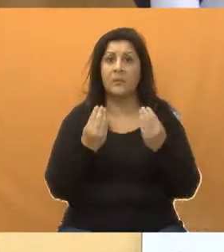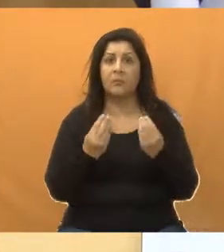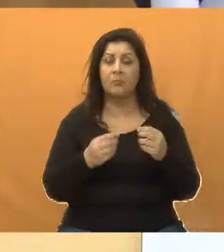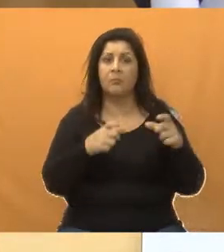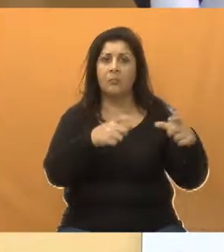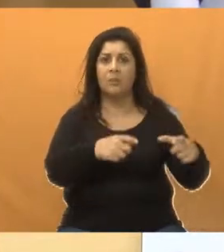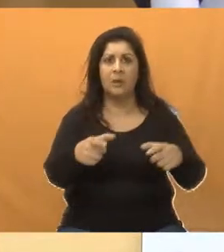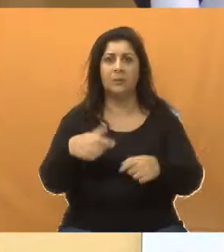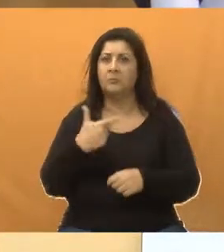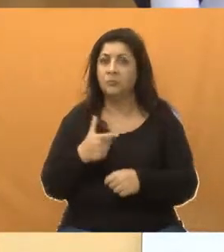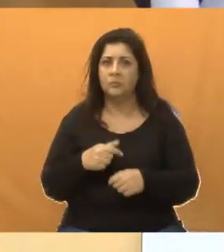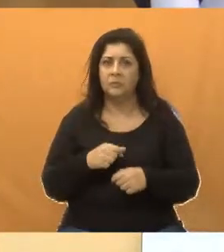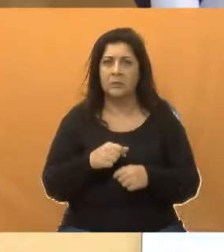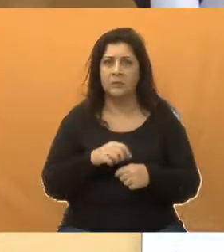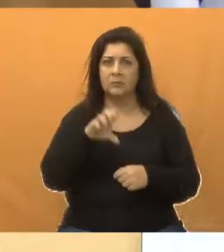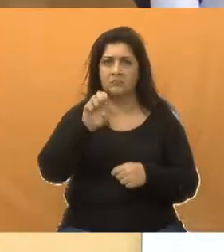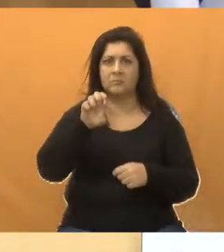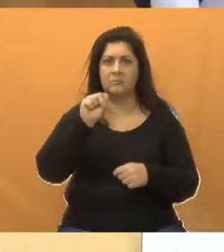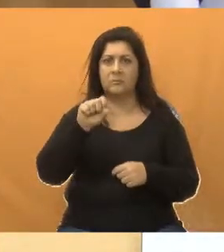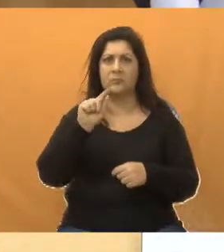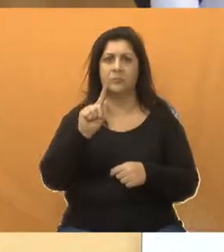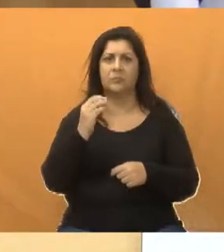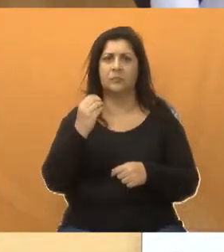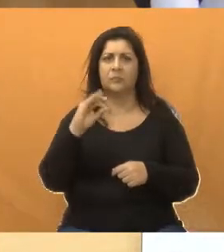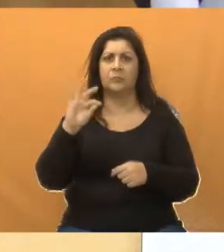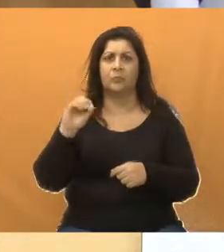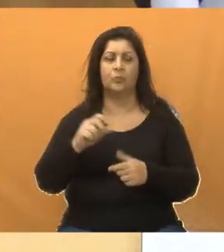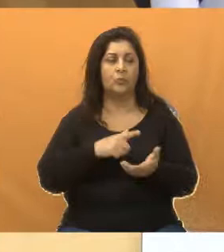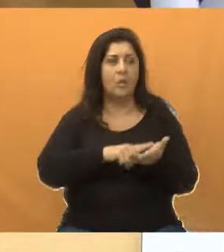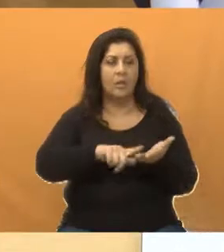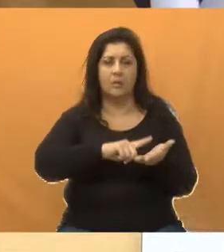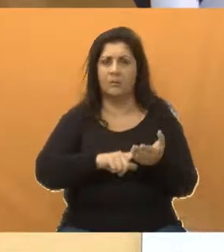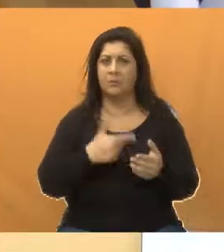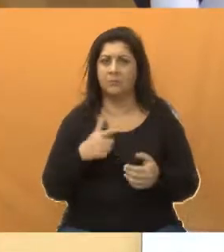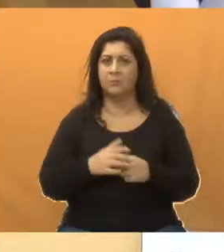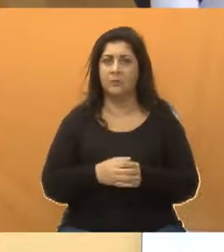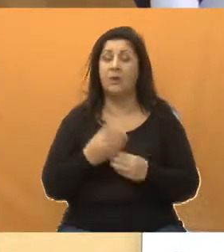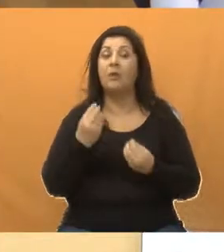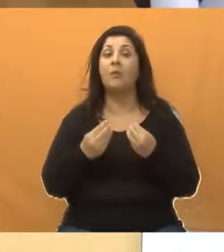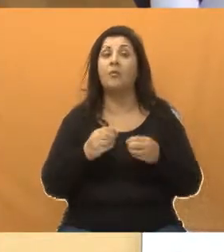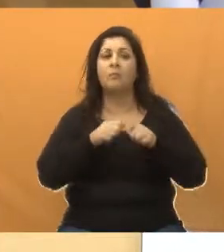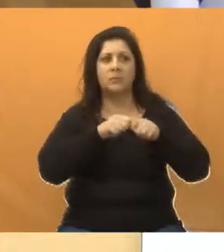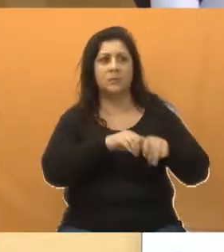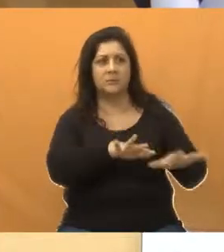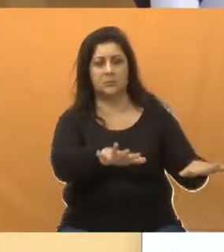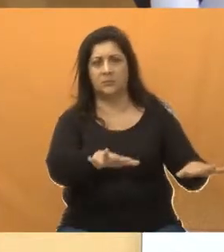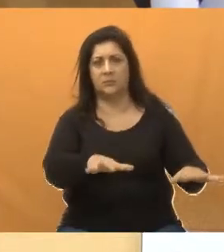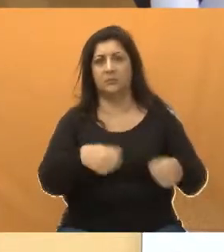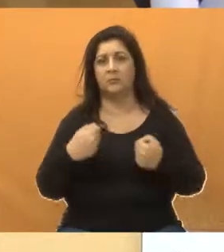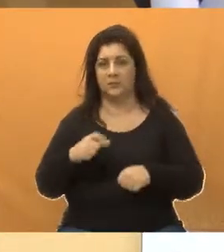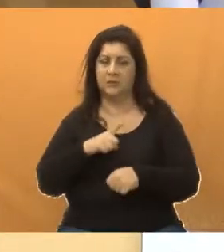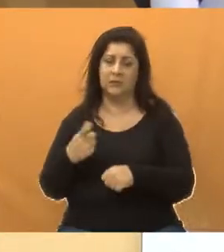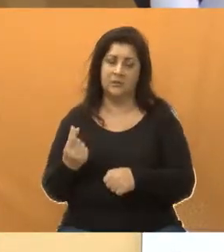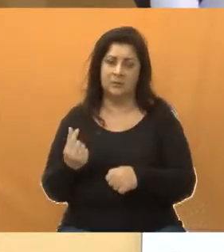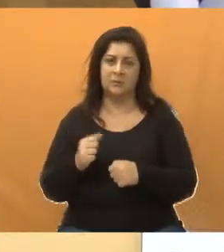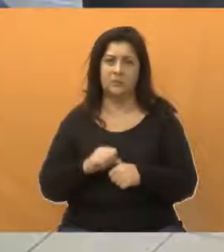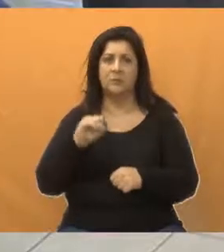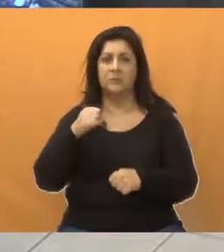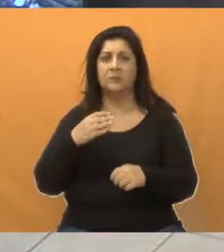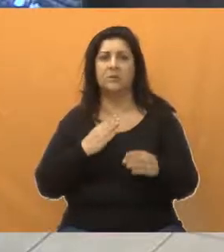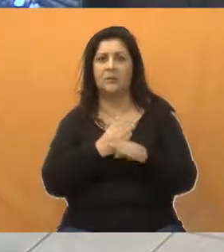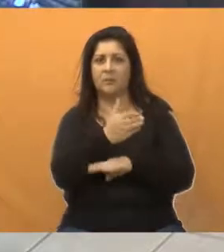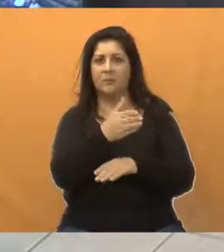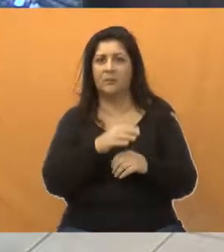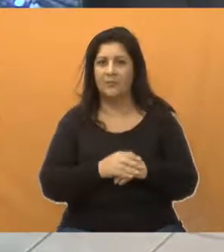o tratamento de esgoto. E como é que você expande a rede de tratamento de esgoto? É através de receita. E se a gente aprova aqui um projeto